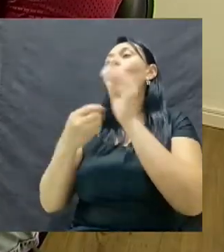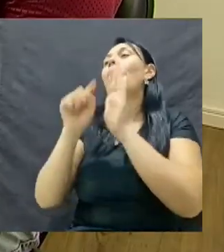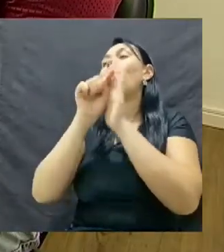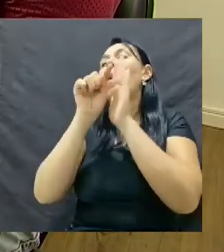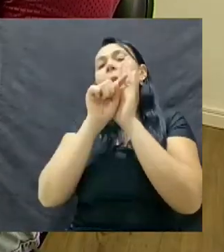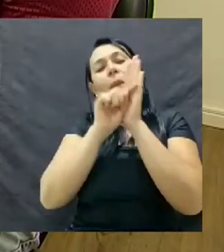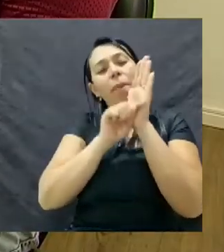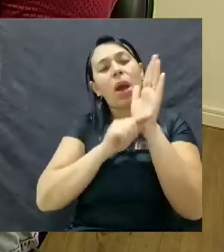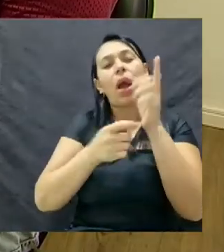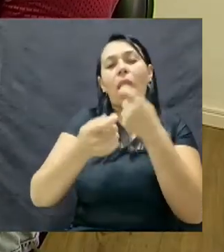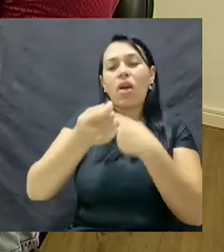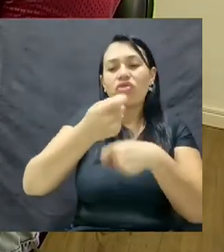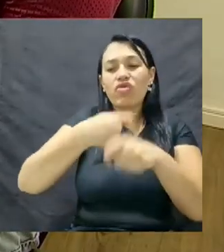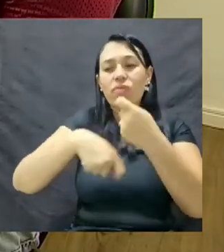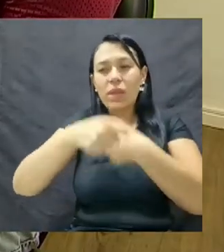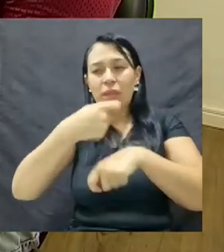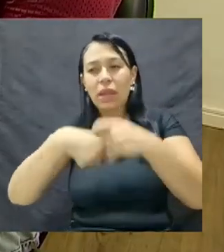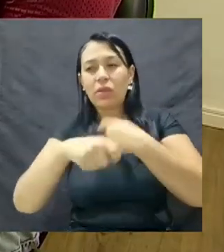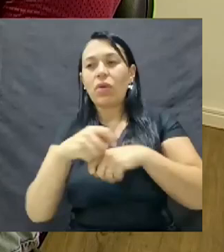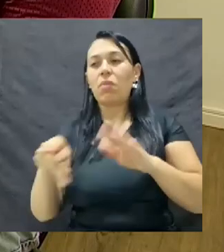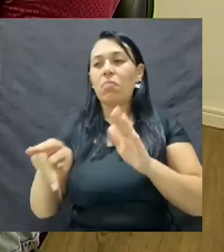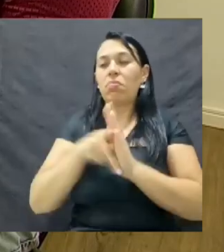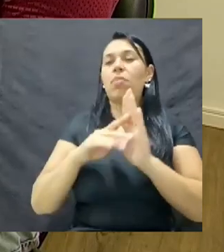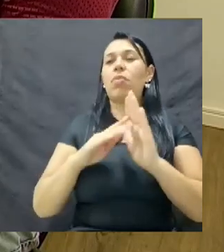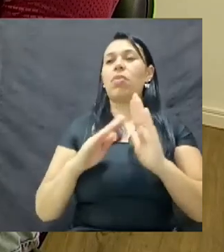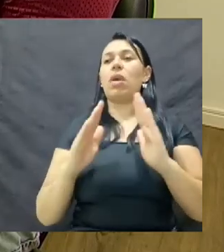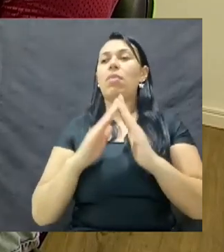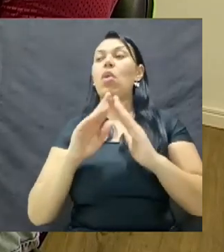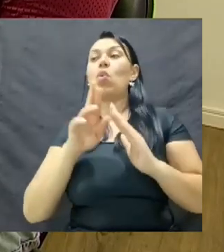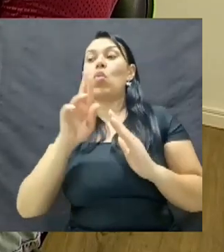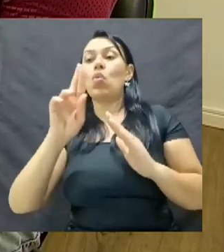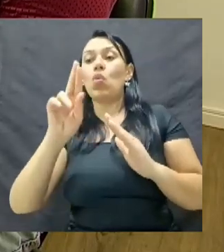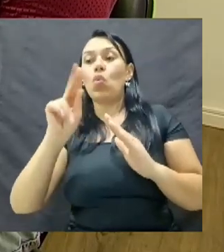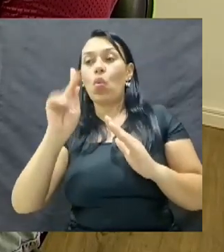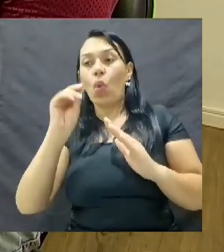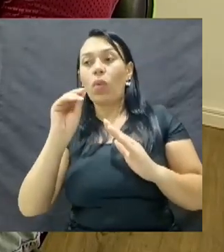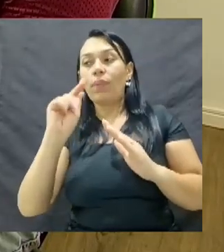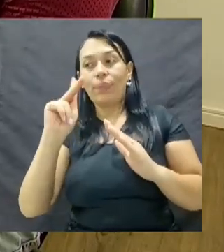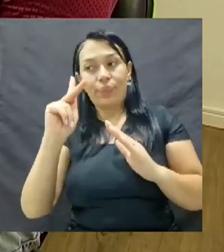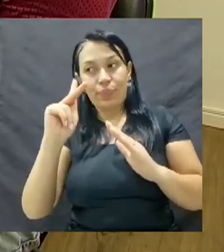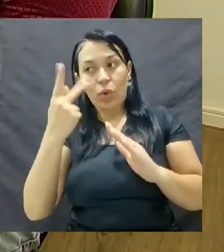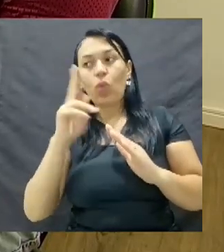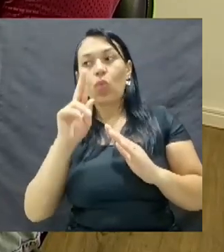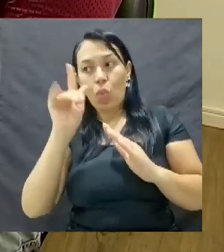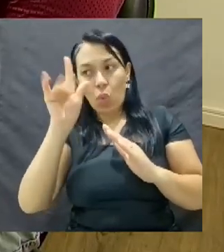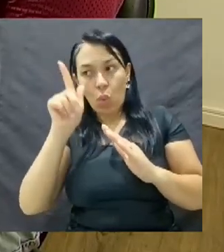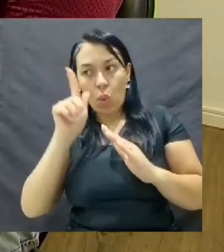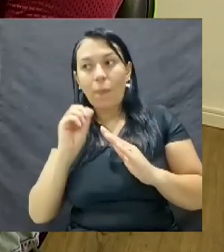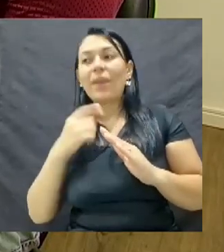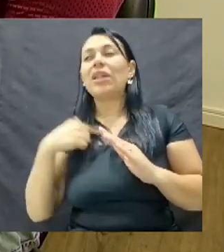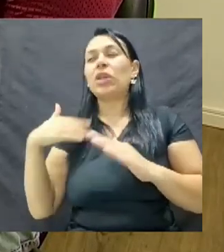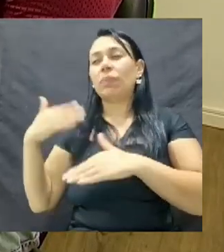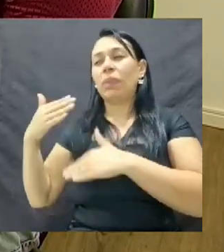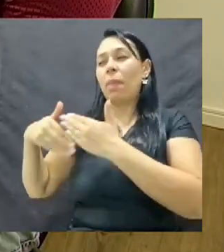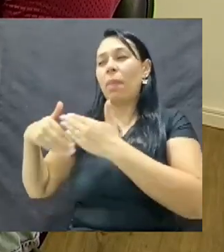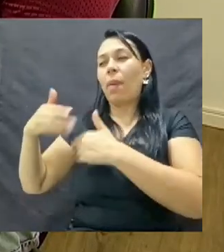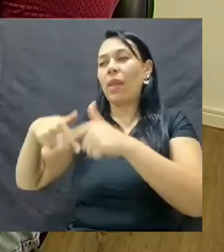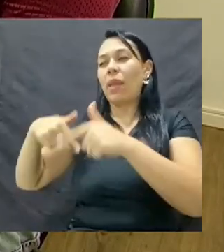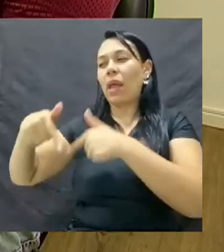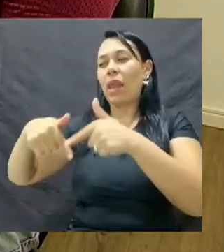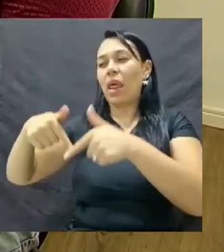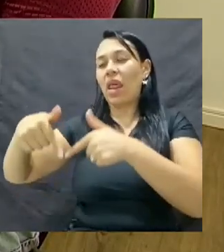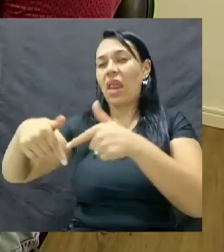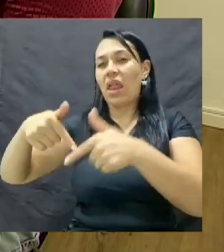administrativas da casa. O Hugo, por ter uma origem desde o início do seu trabalho na casa, no setor legislativo, então